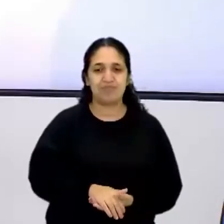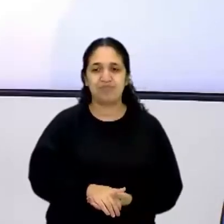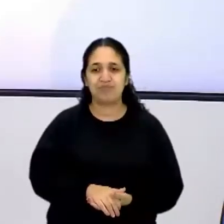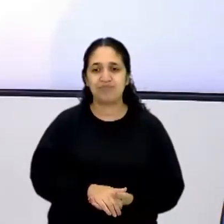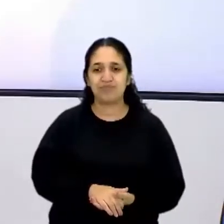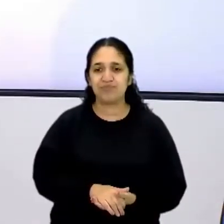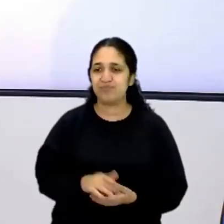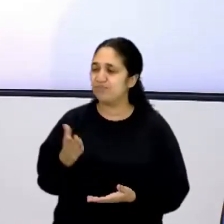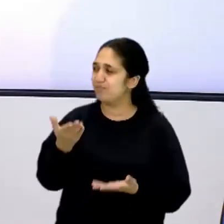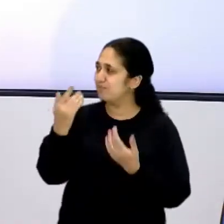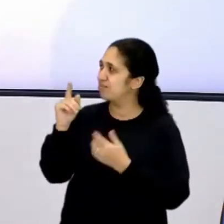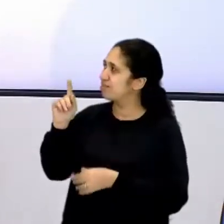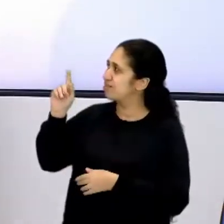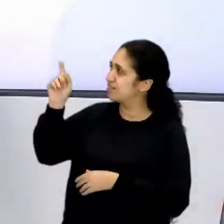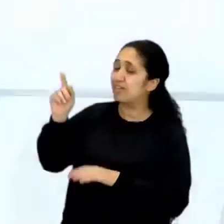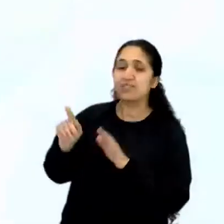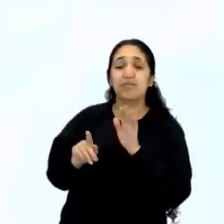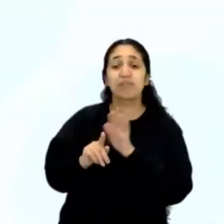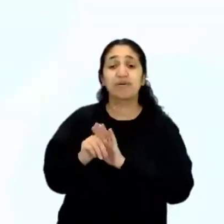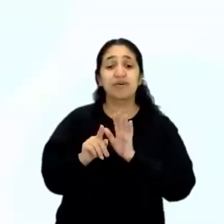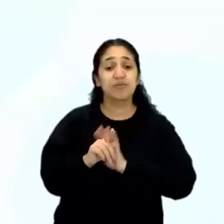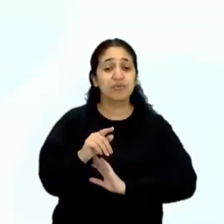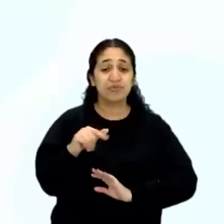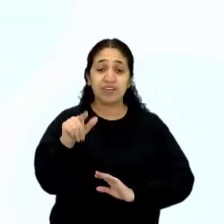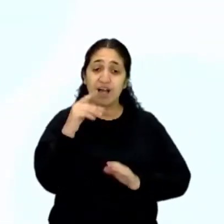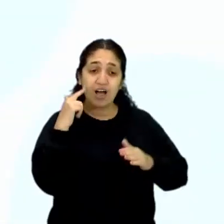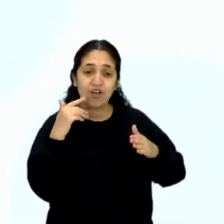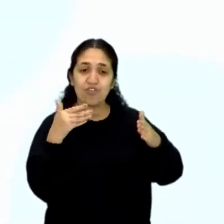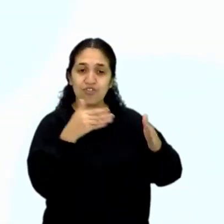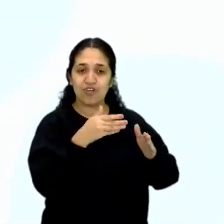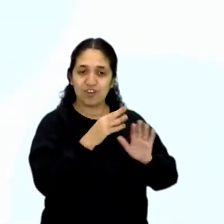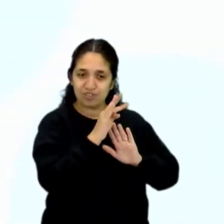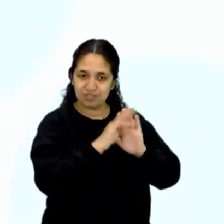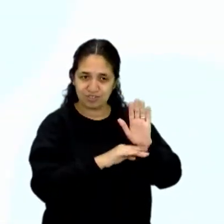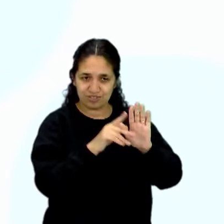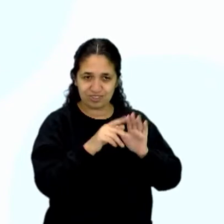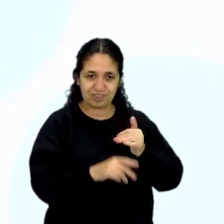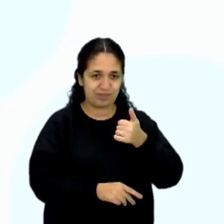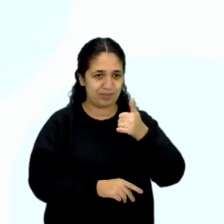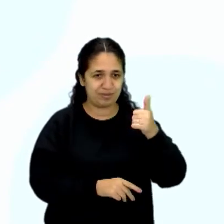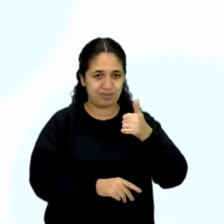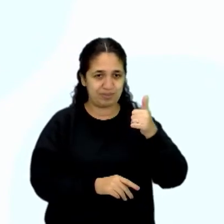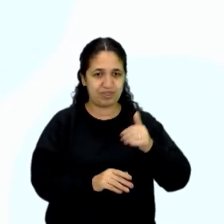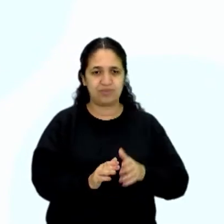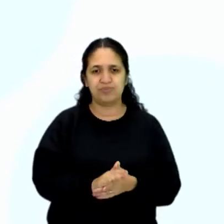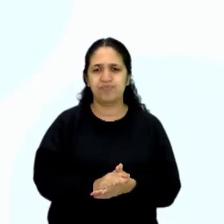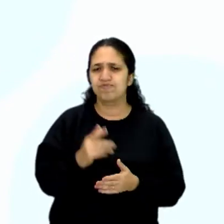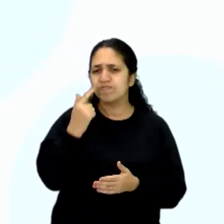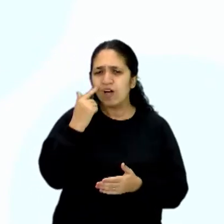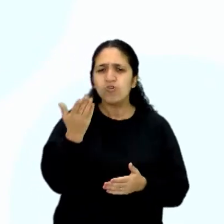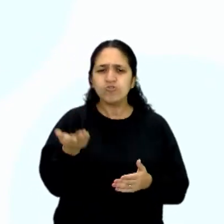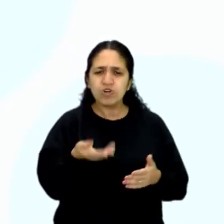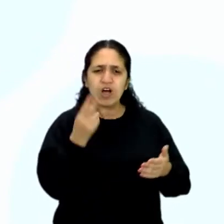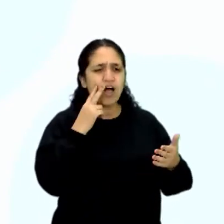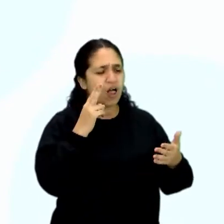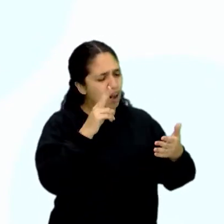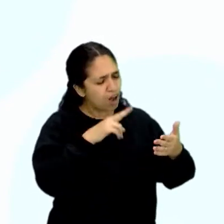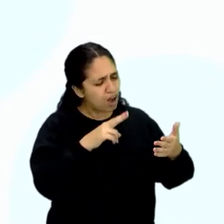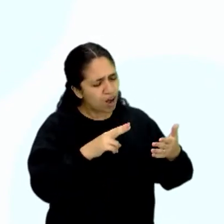Então, vamos lá para algumas perguntinhas do texto. Então, a primeira. A partir da leitura que